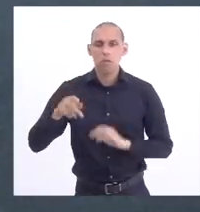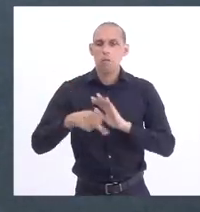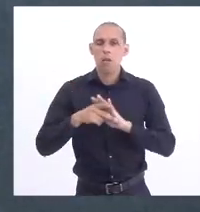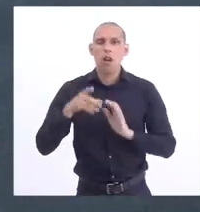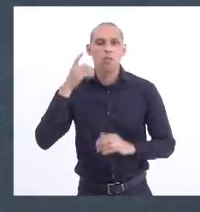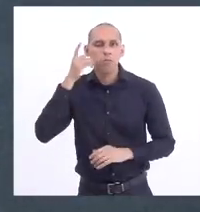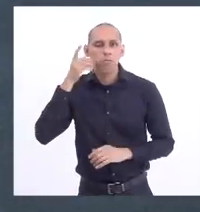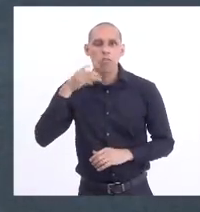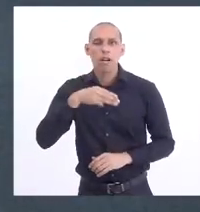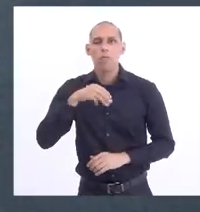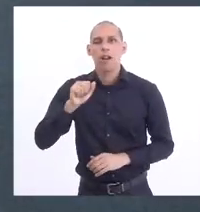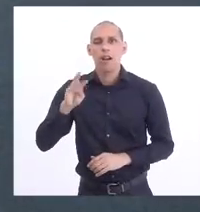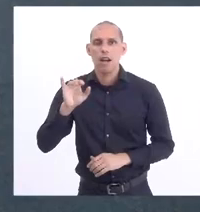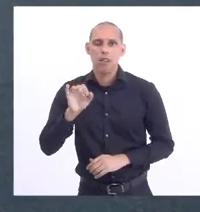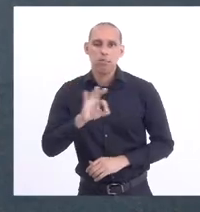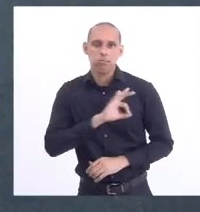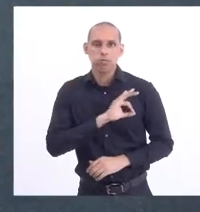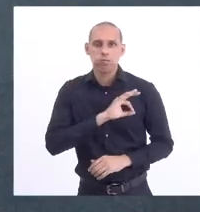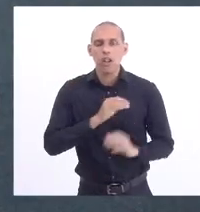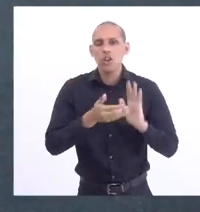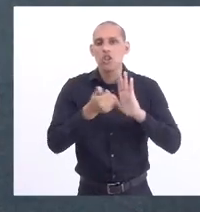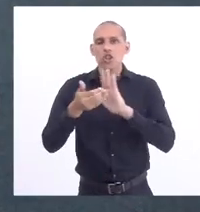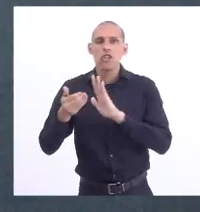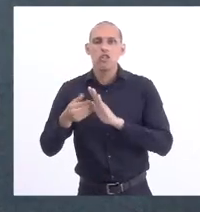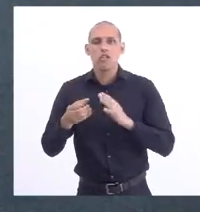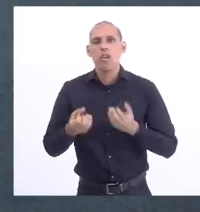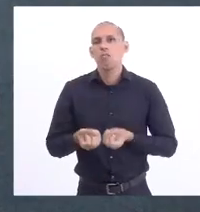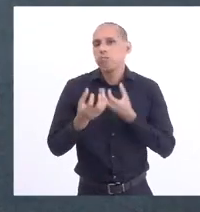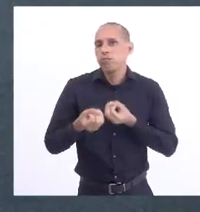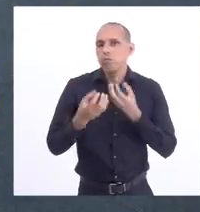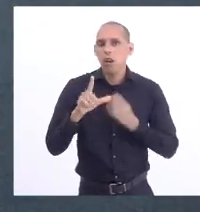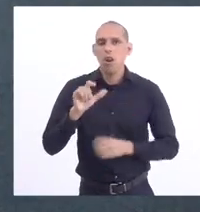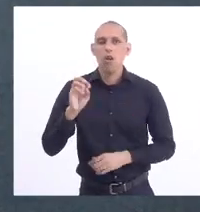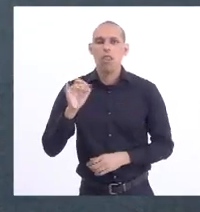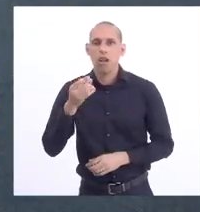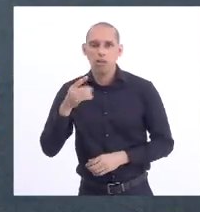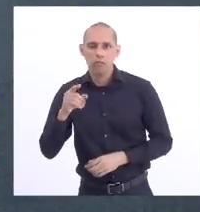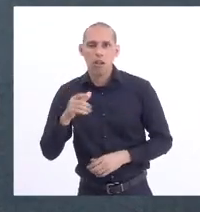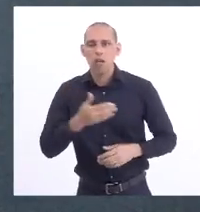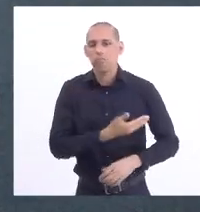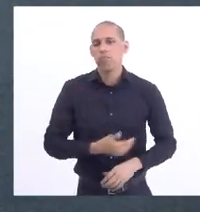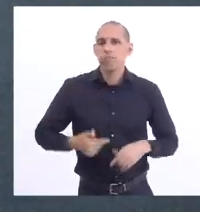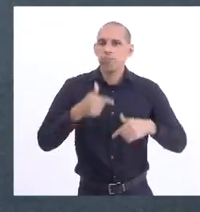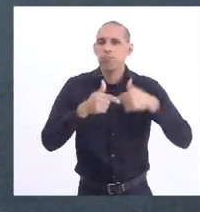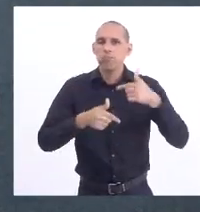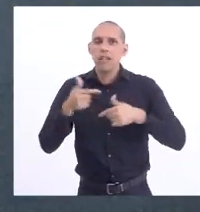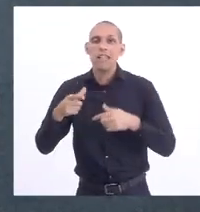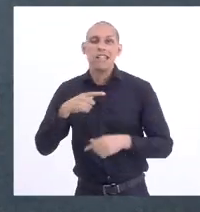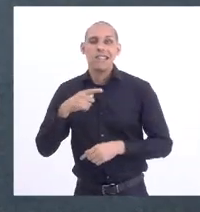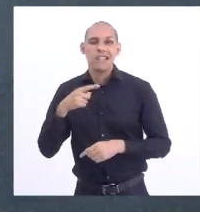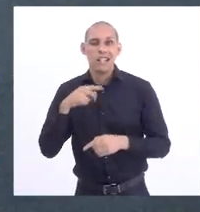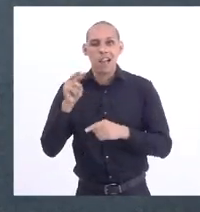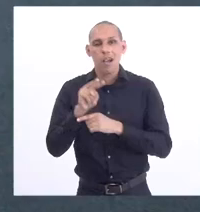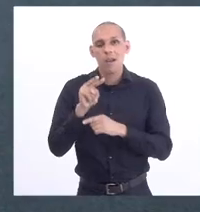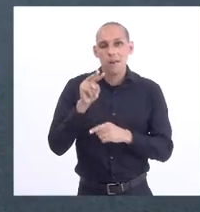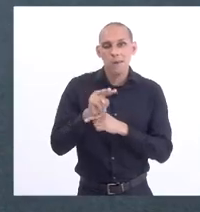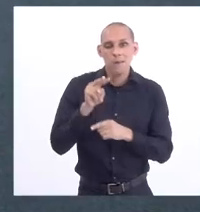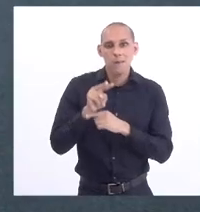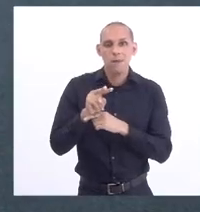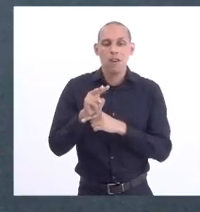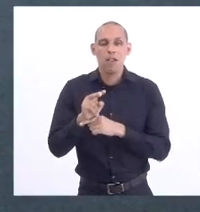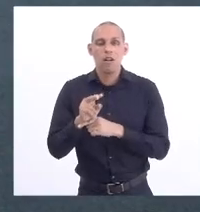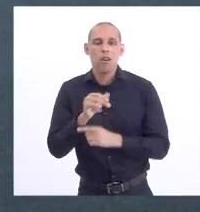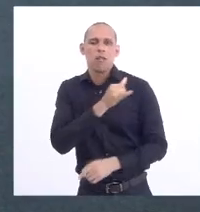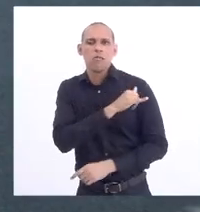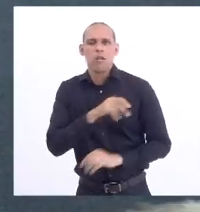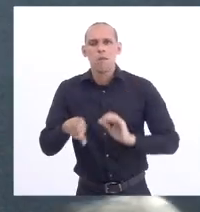dispõe sobre a exclusão de informações relativas à lotação de servidores do Estado do Rio de Janeiro que estejam sob o alcance de medidas protetivas determinadas